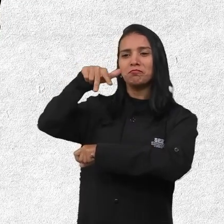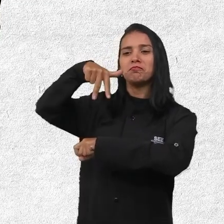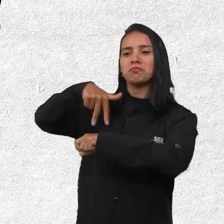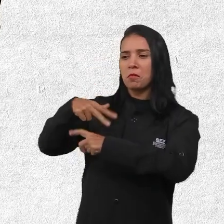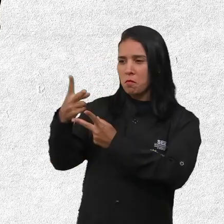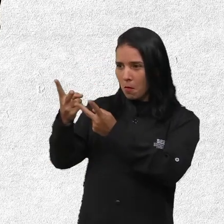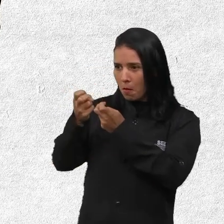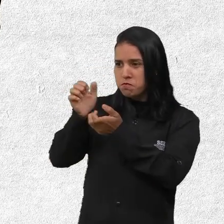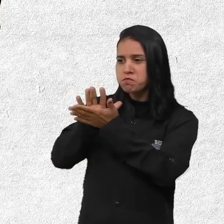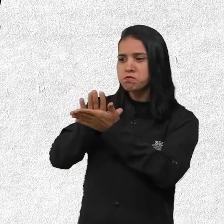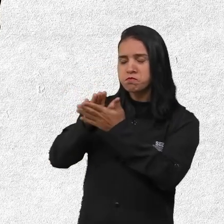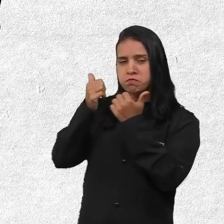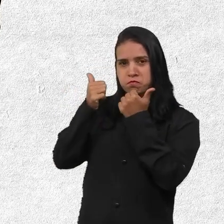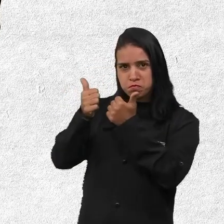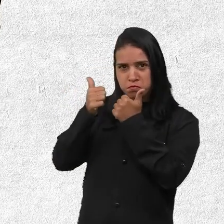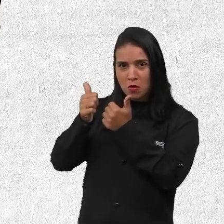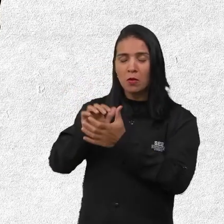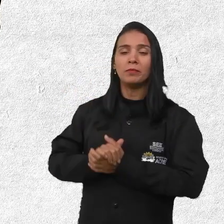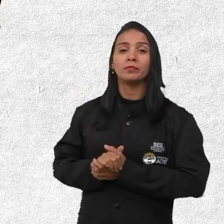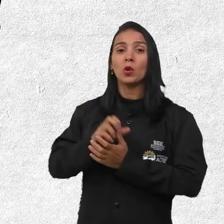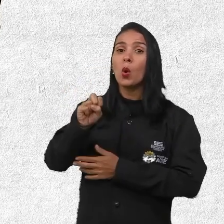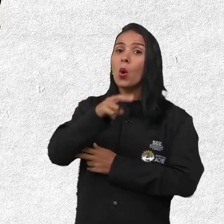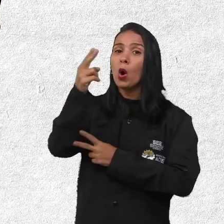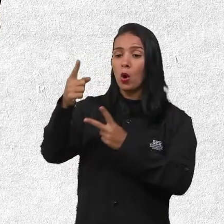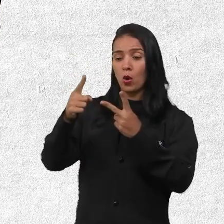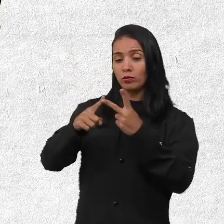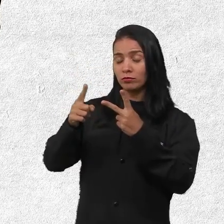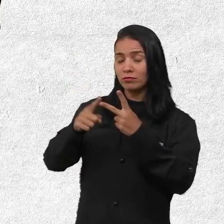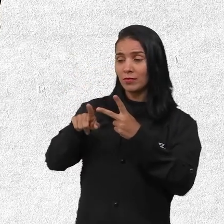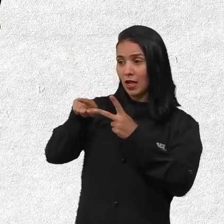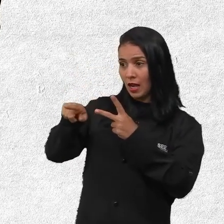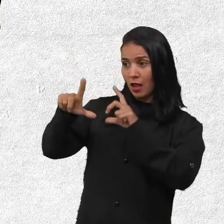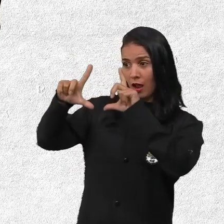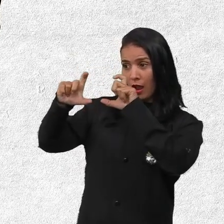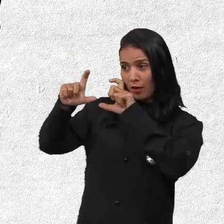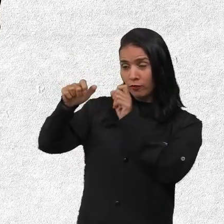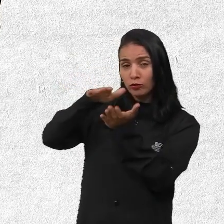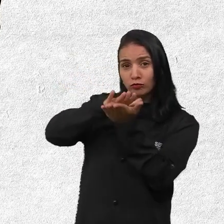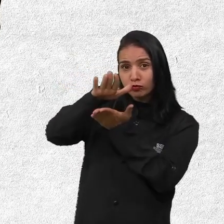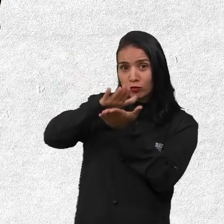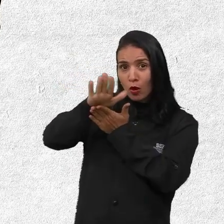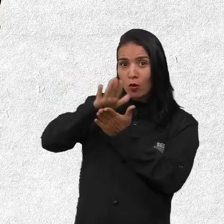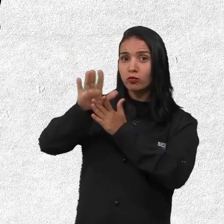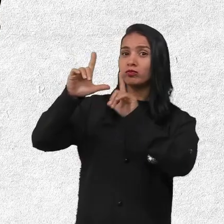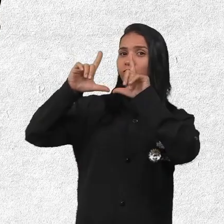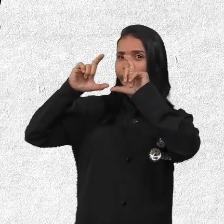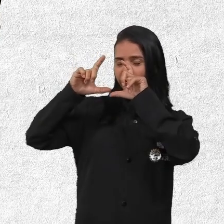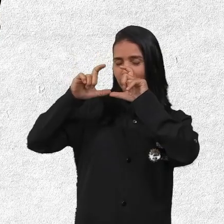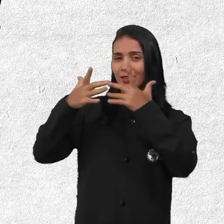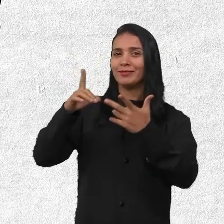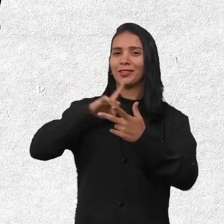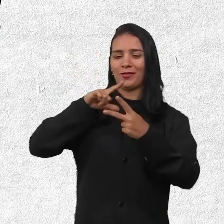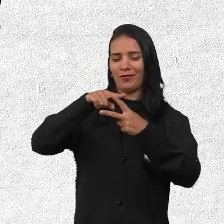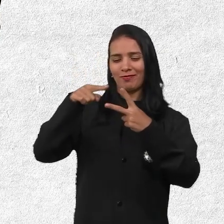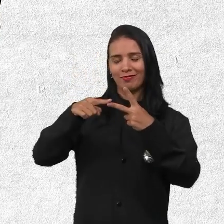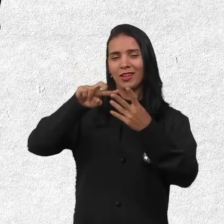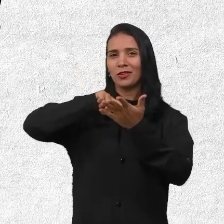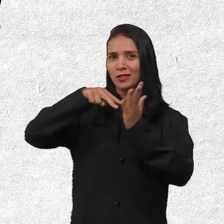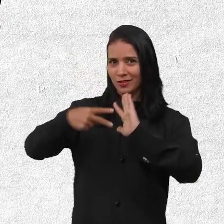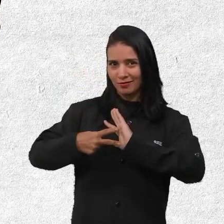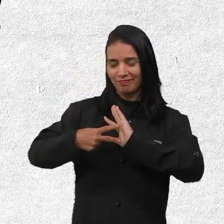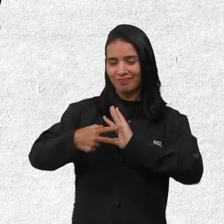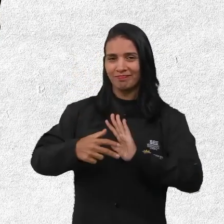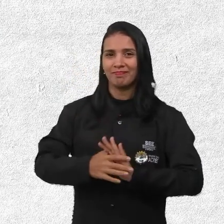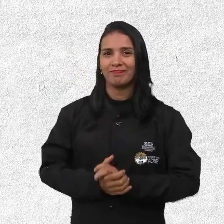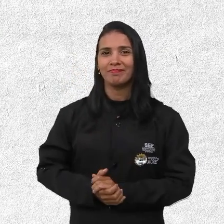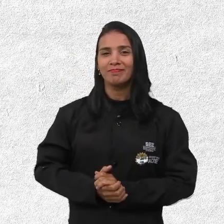foram reveladas. Então, essa frase ela tem a possibilidade de dois sentidos.